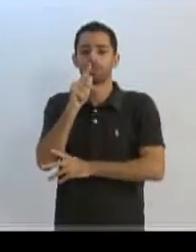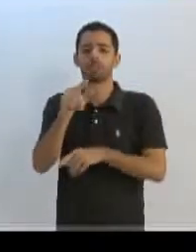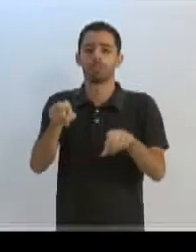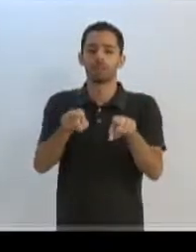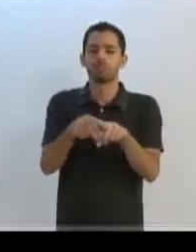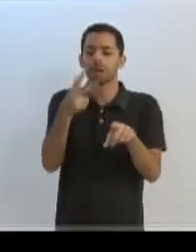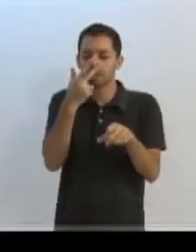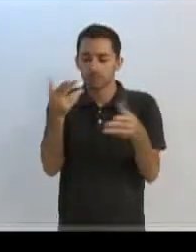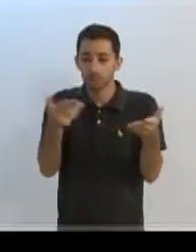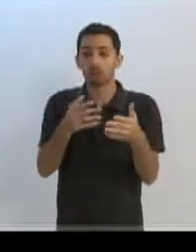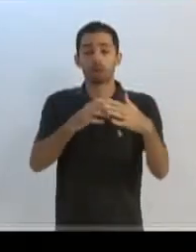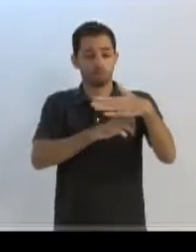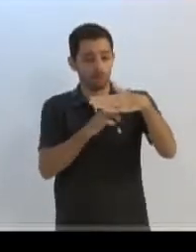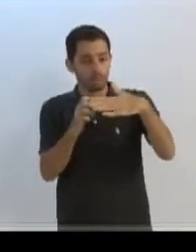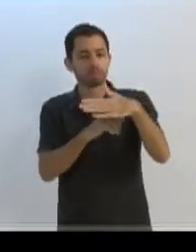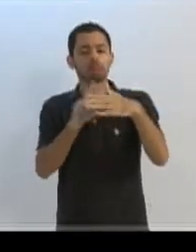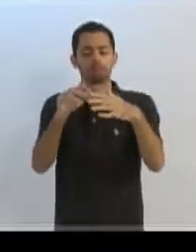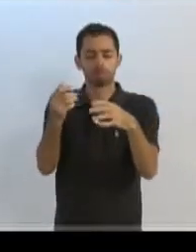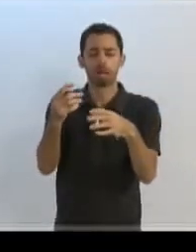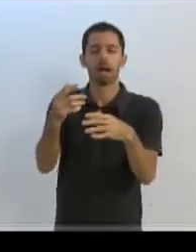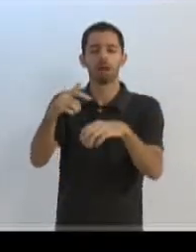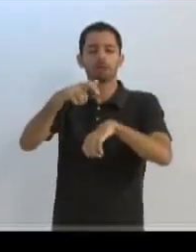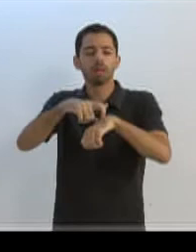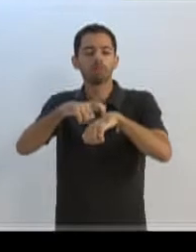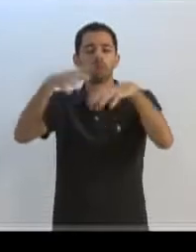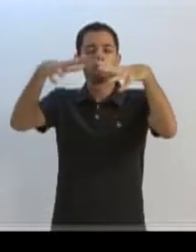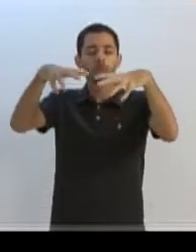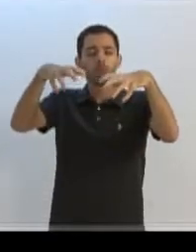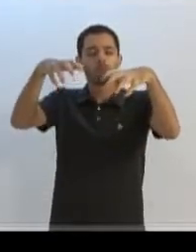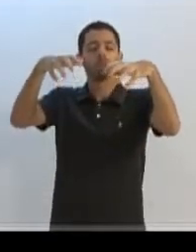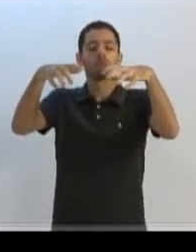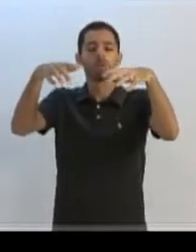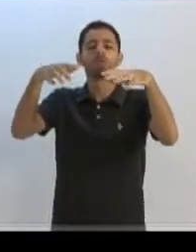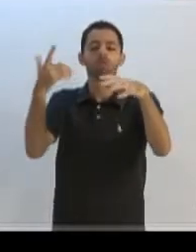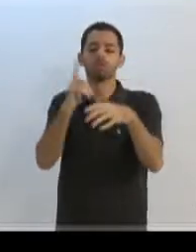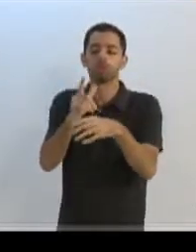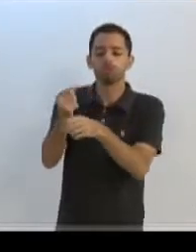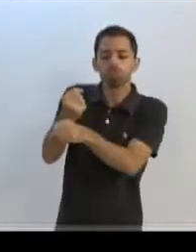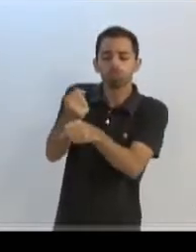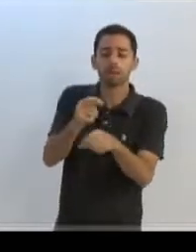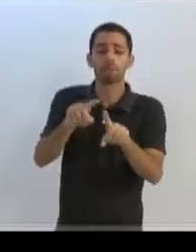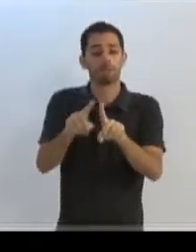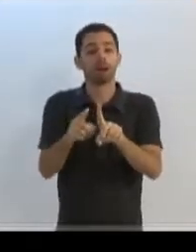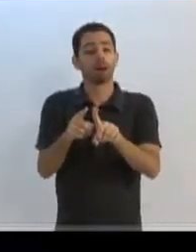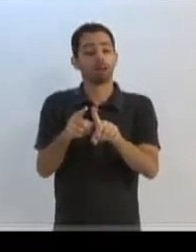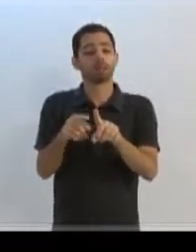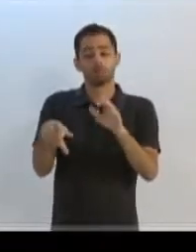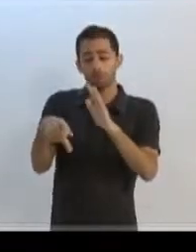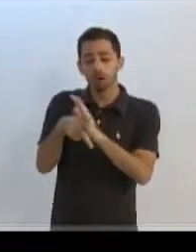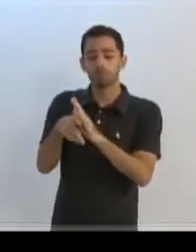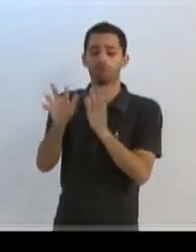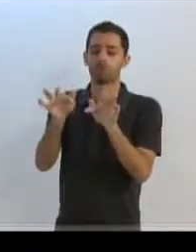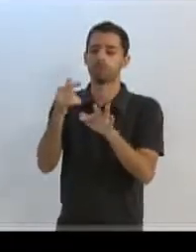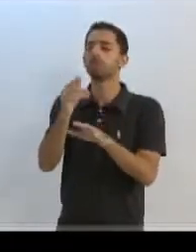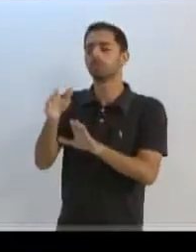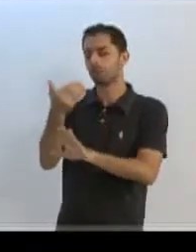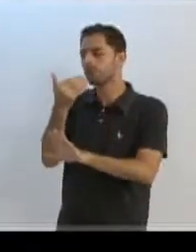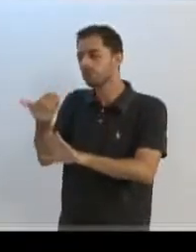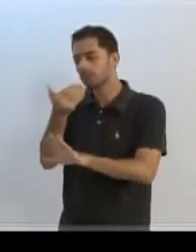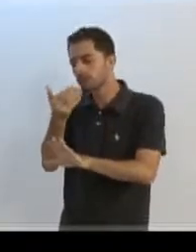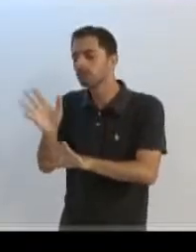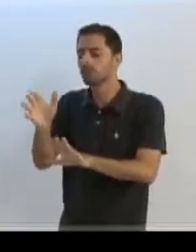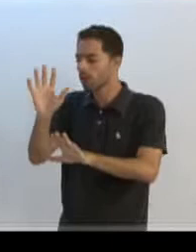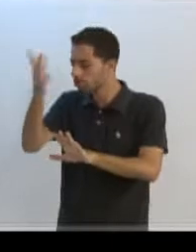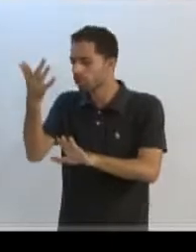parece que agora a empresa já neco tempo melhorando já já arrumou a a situação ali mas obviamente que no próximo final de semana a gente já fez cobranças